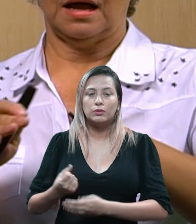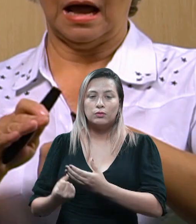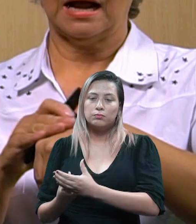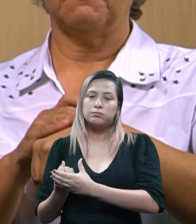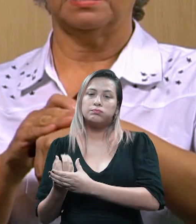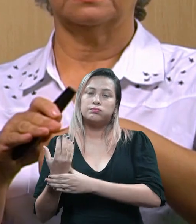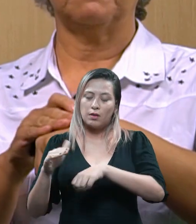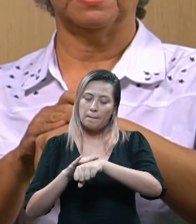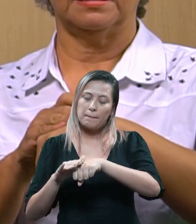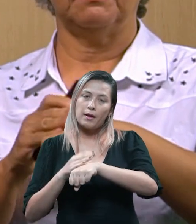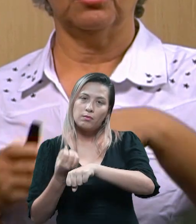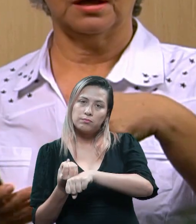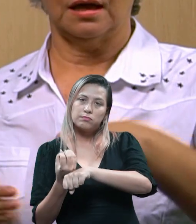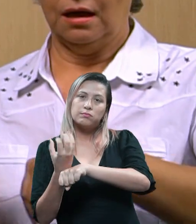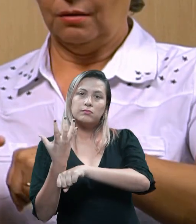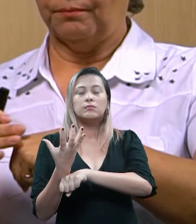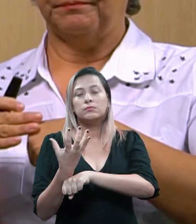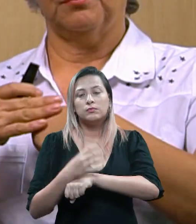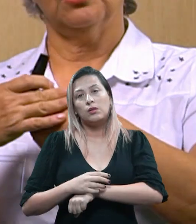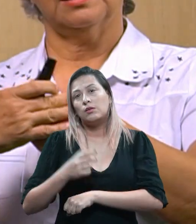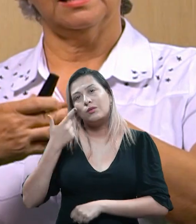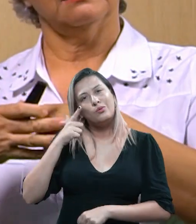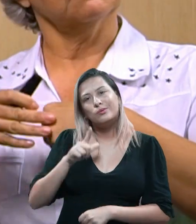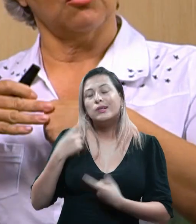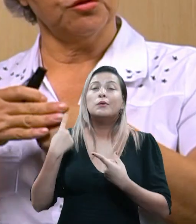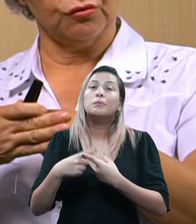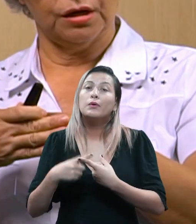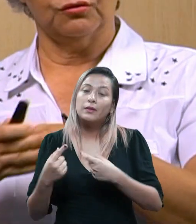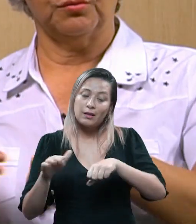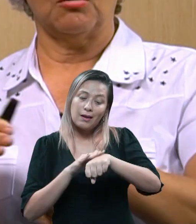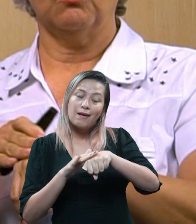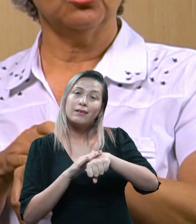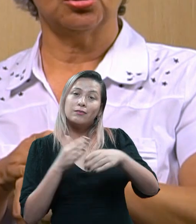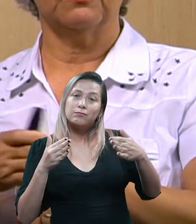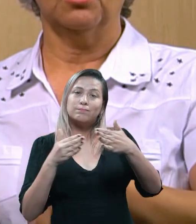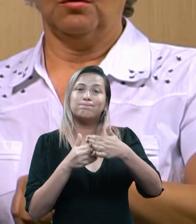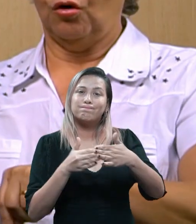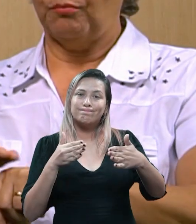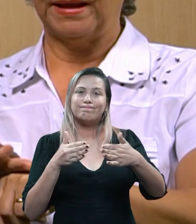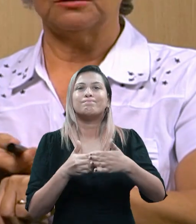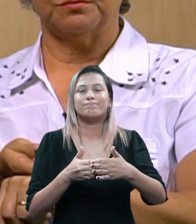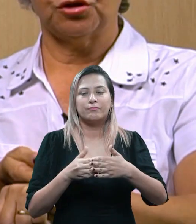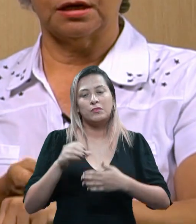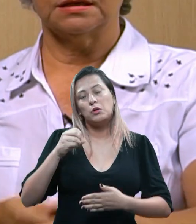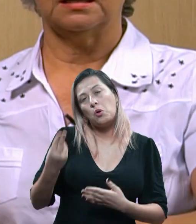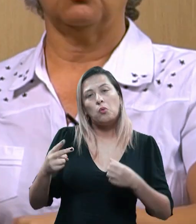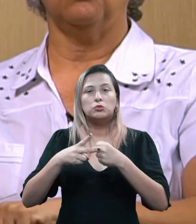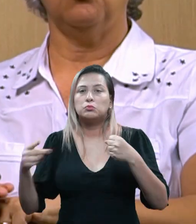romper a camada da pele. Por quê? Porque está obstruído por algum motivo, ou pela